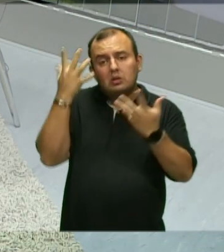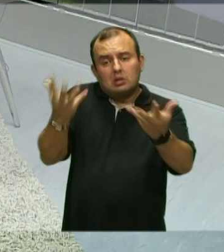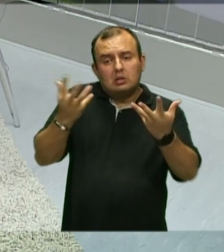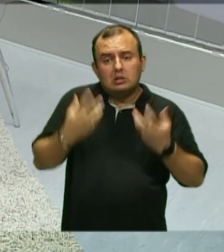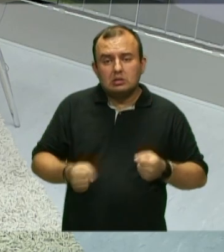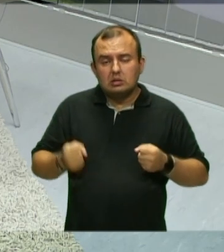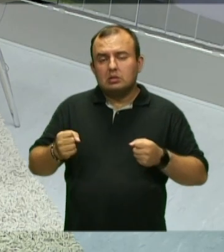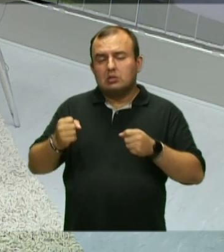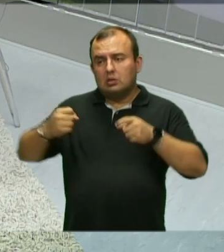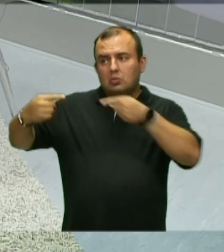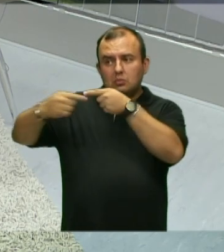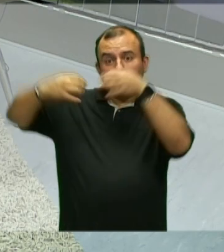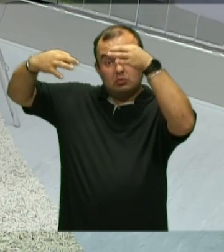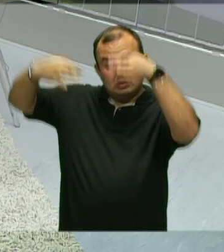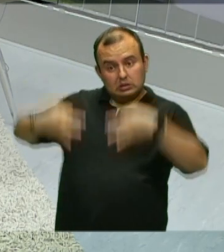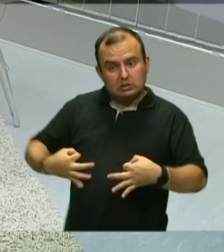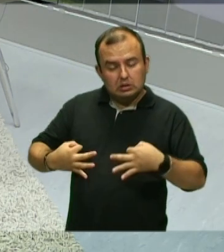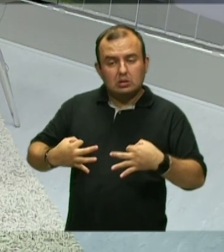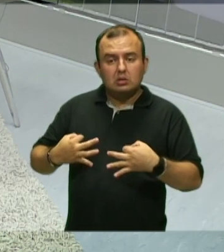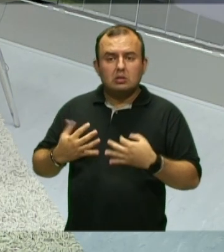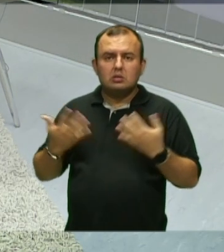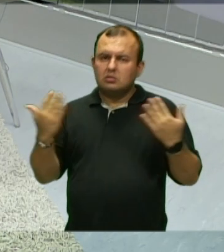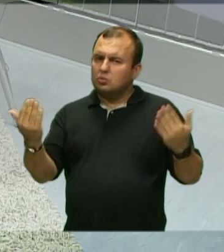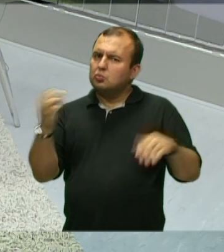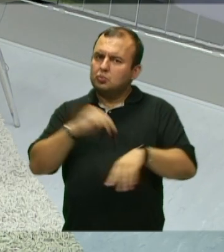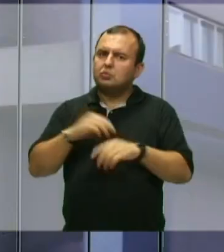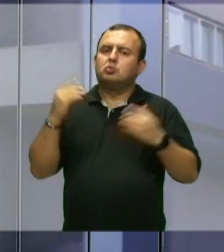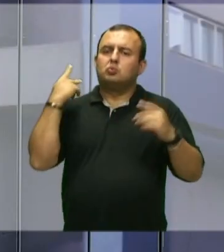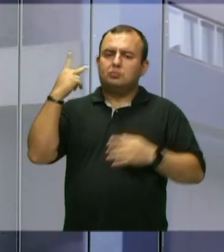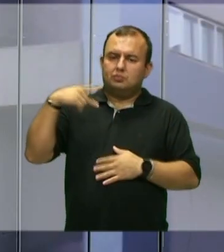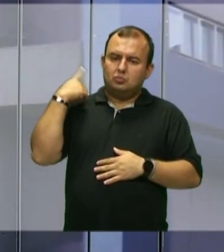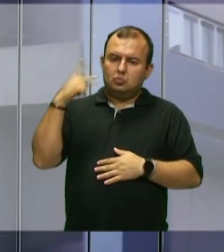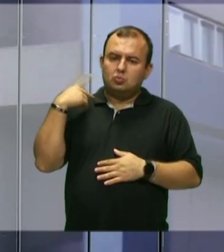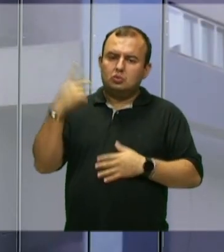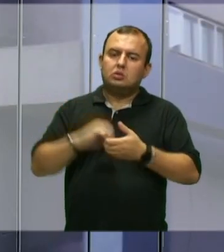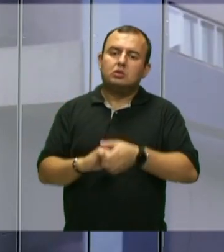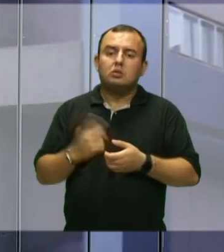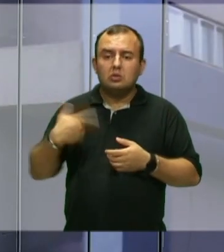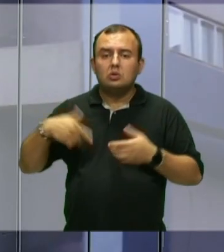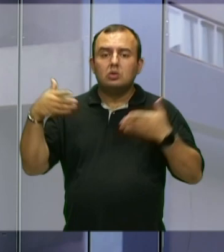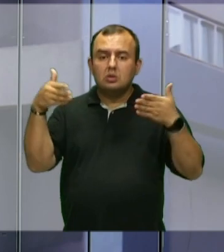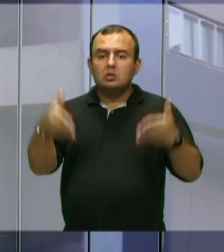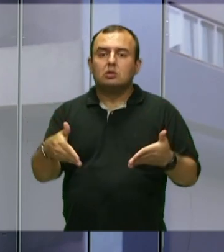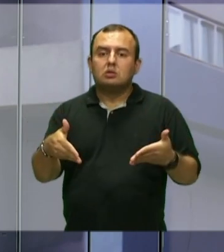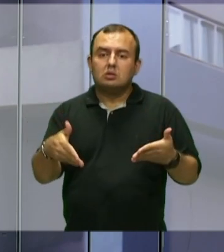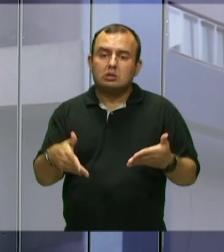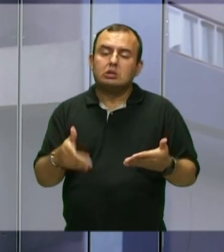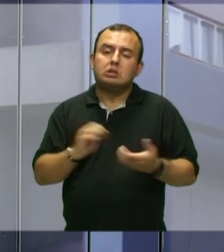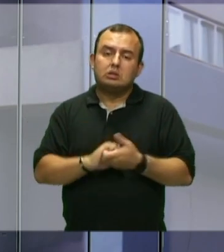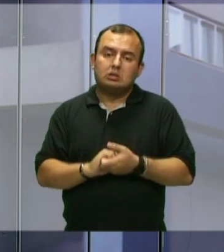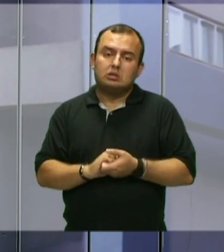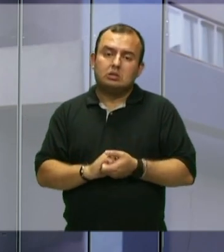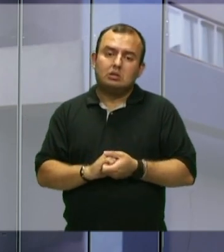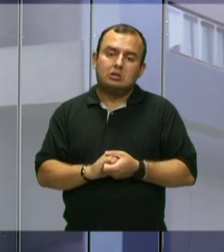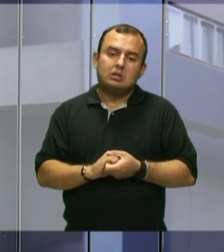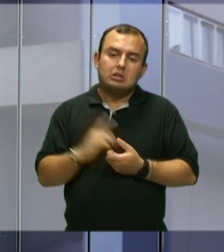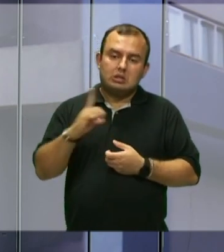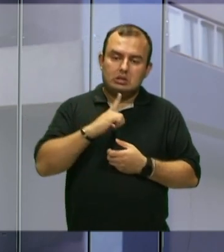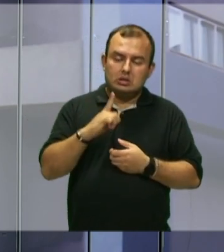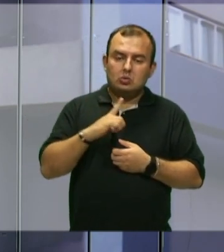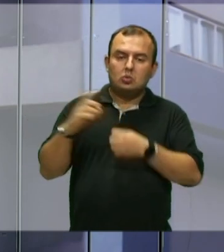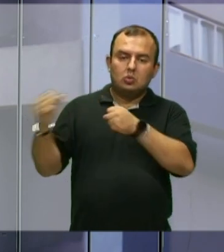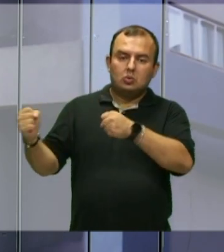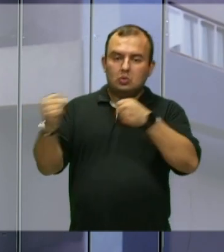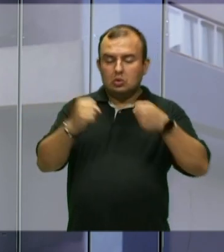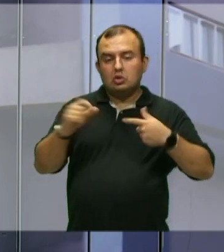luz da justiça, você se depara com um momento político. E o momento político, quando chega a esse ponto, dentro de um poder